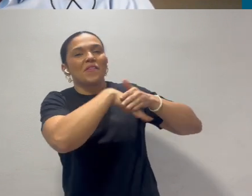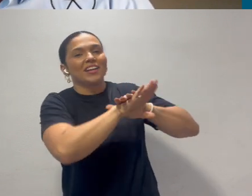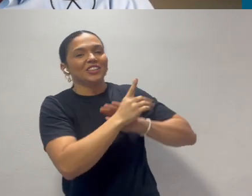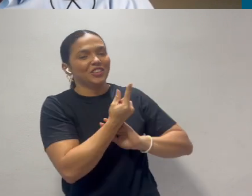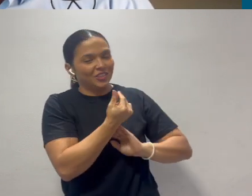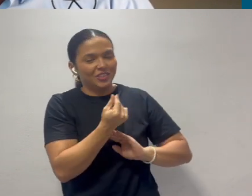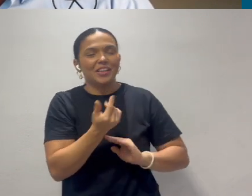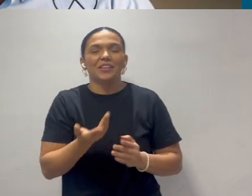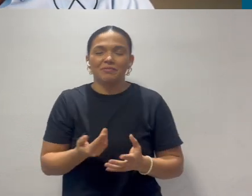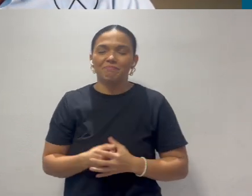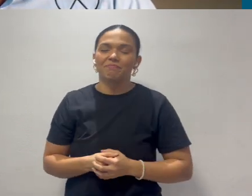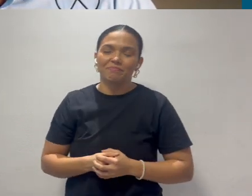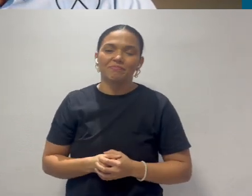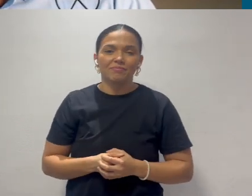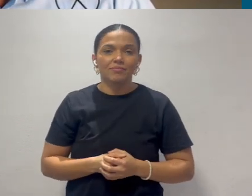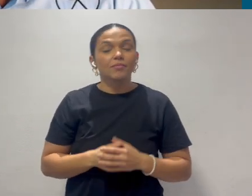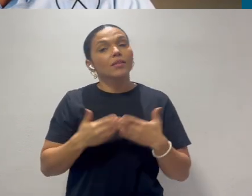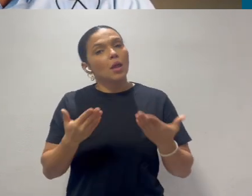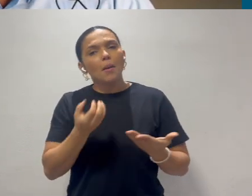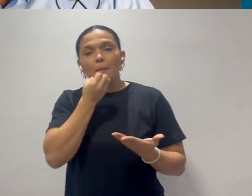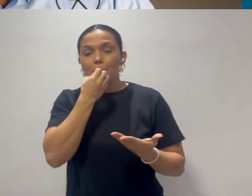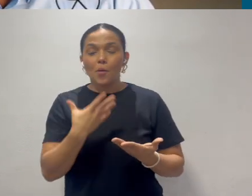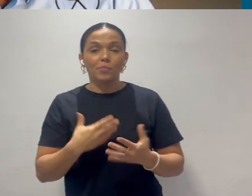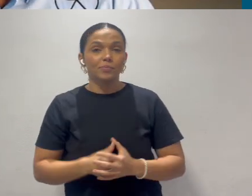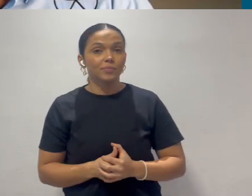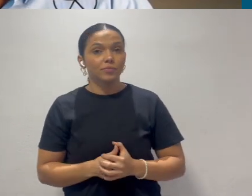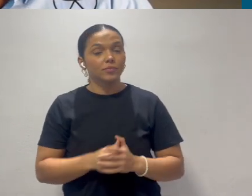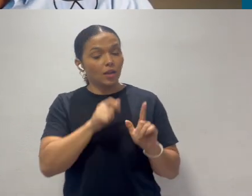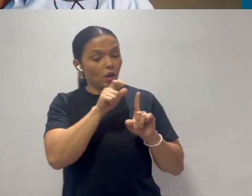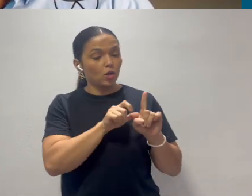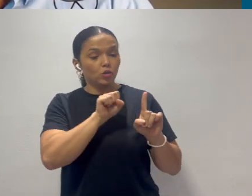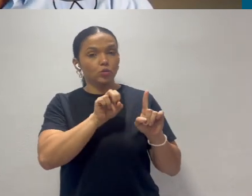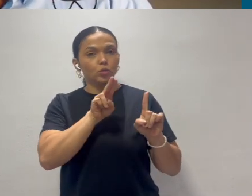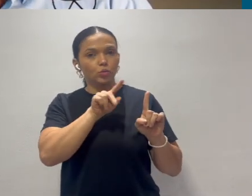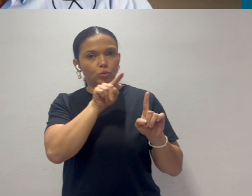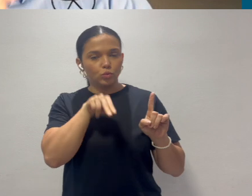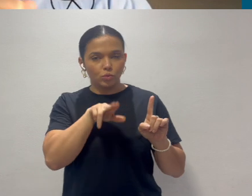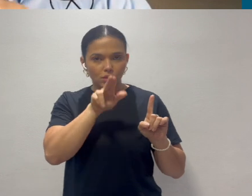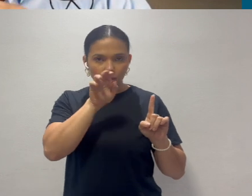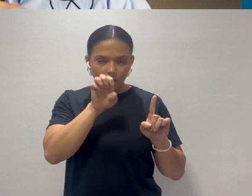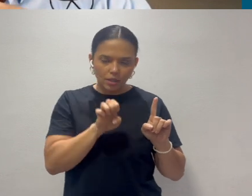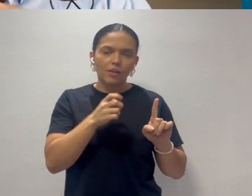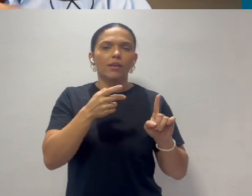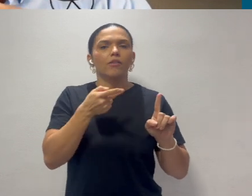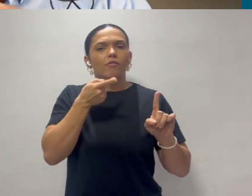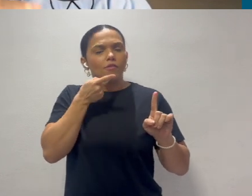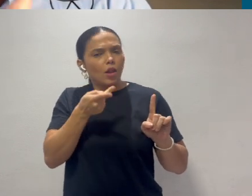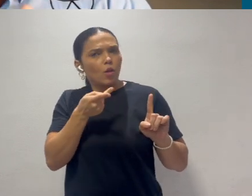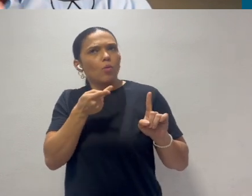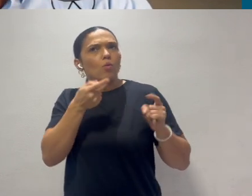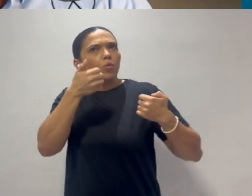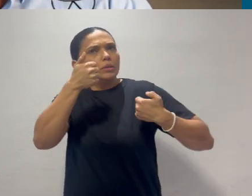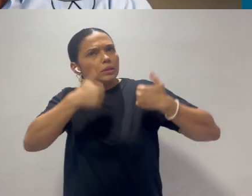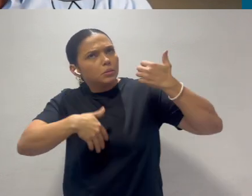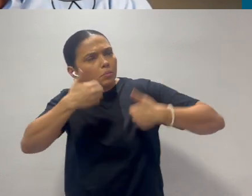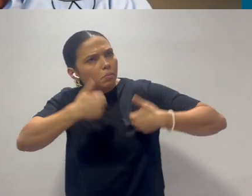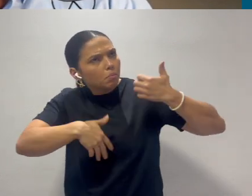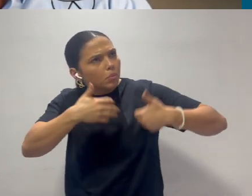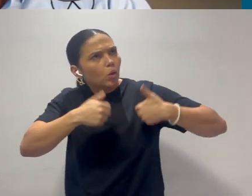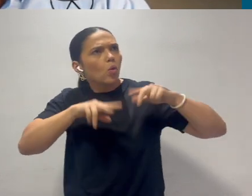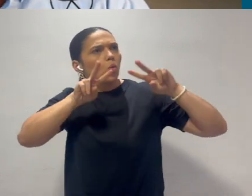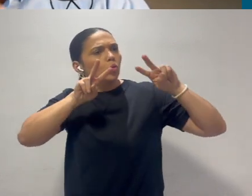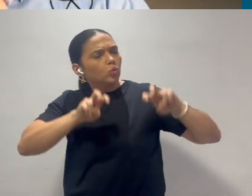Mas boa, pessoal. A Suzane Maia falou sobre a questão da aposentadoria para a pessoa com